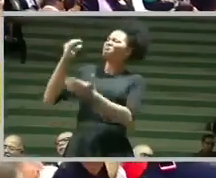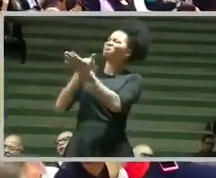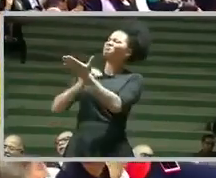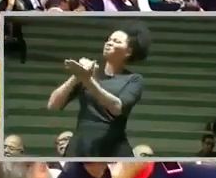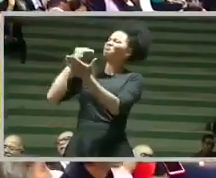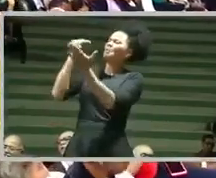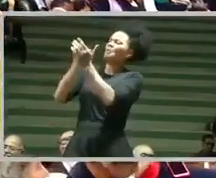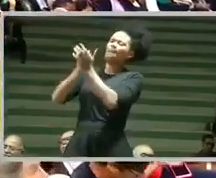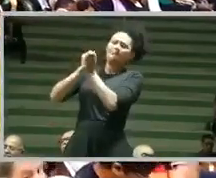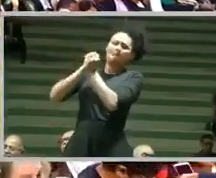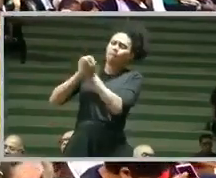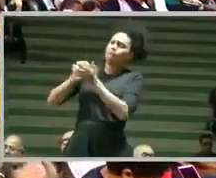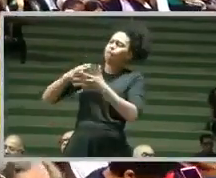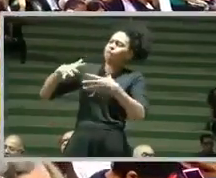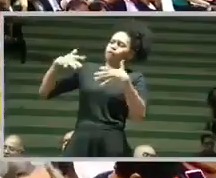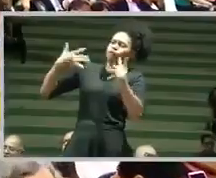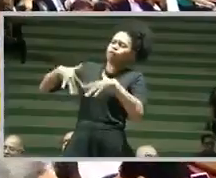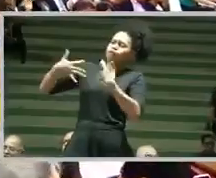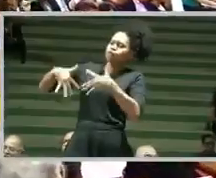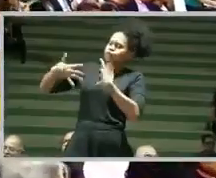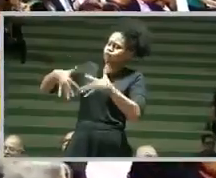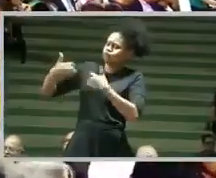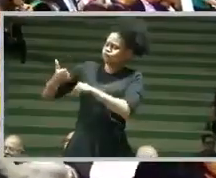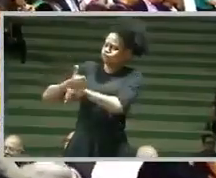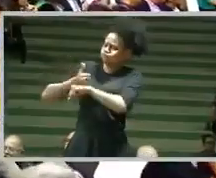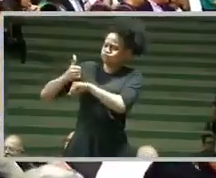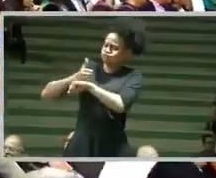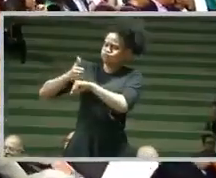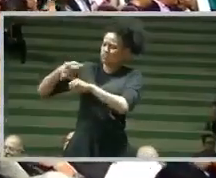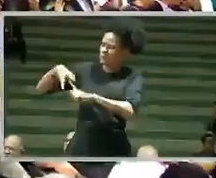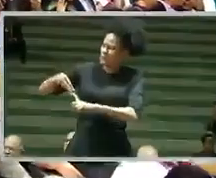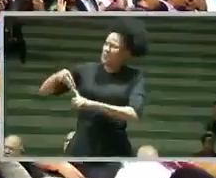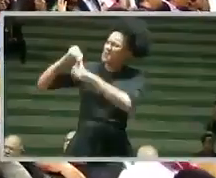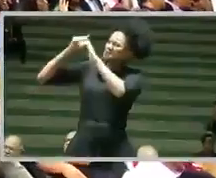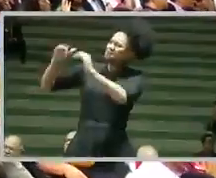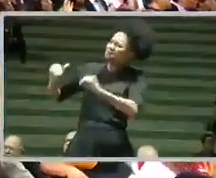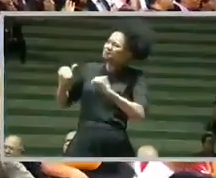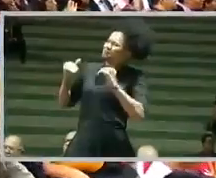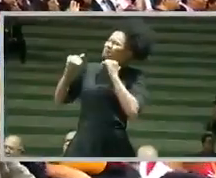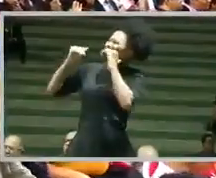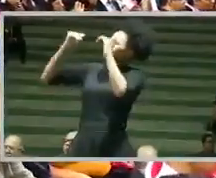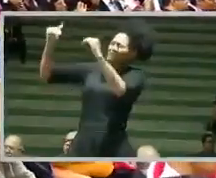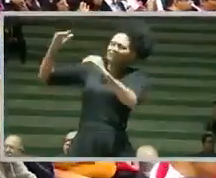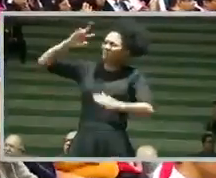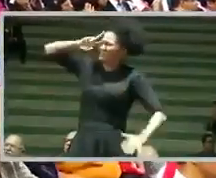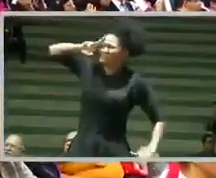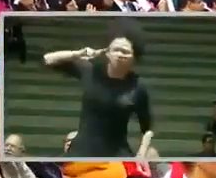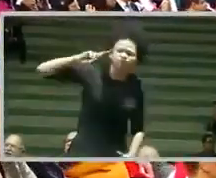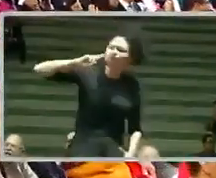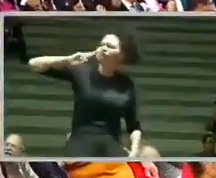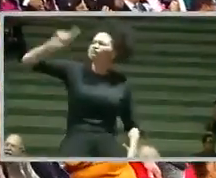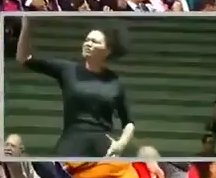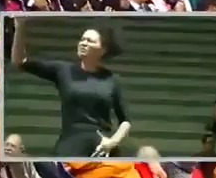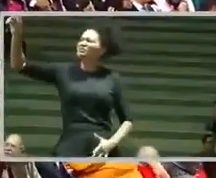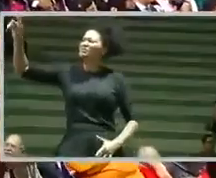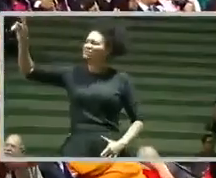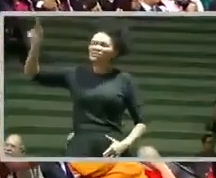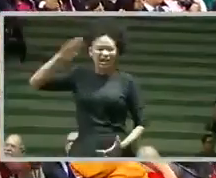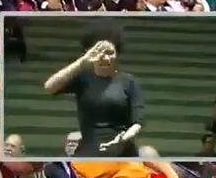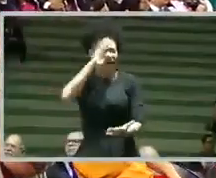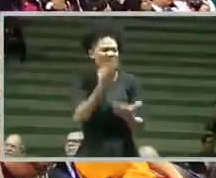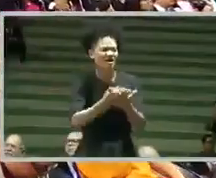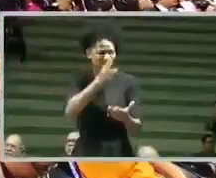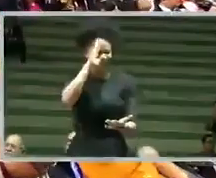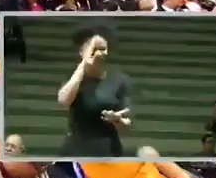grande, único, soberano, Senhor. Quem